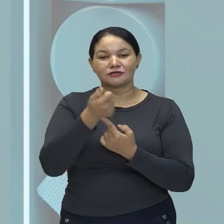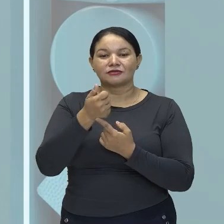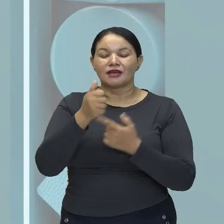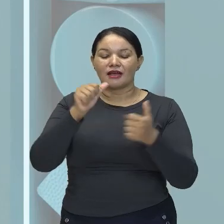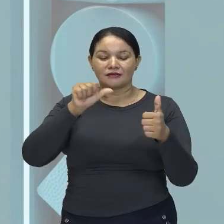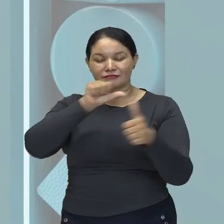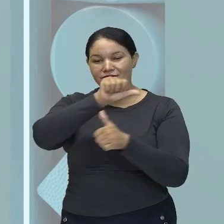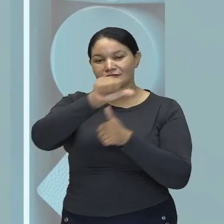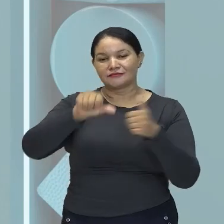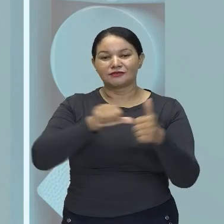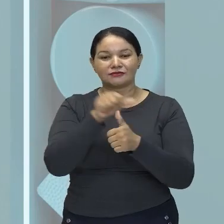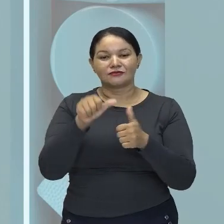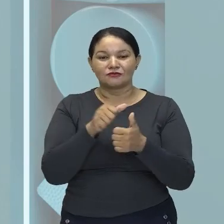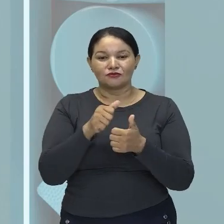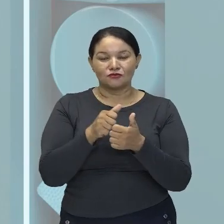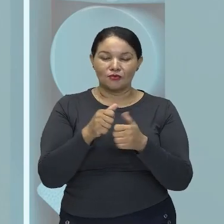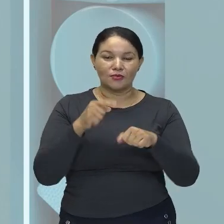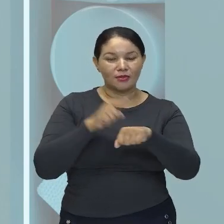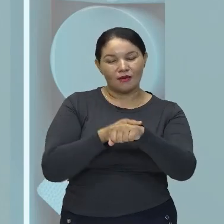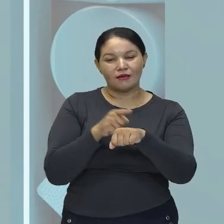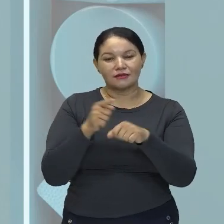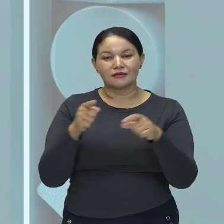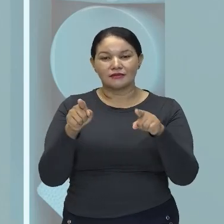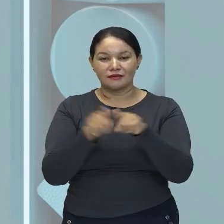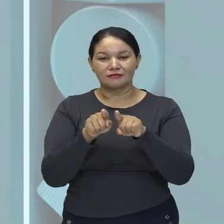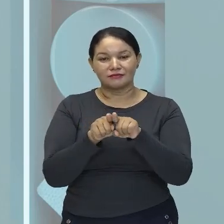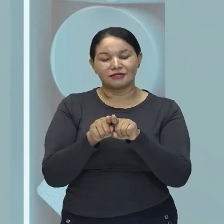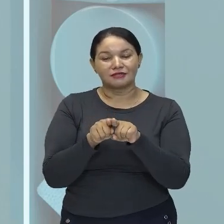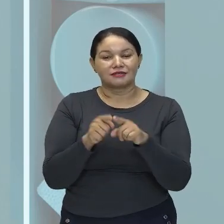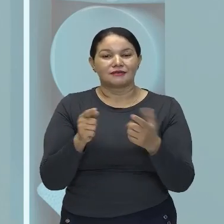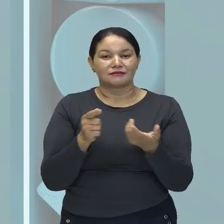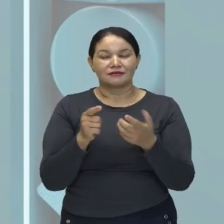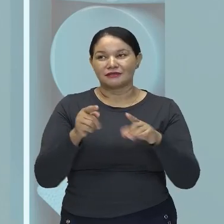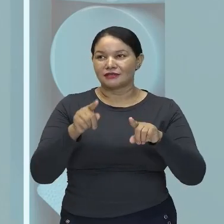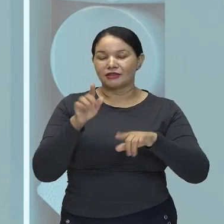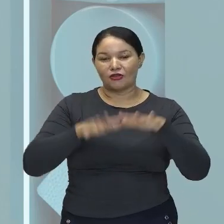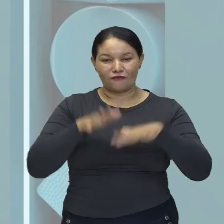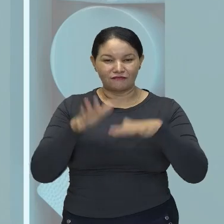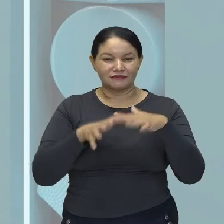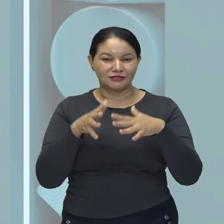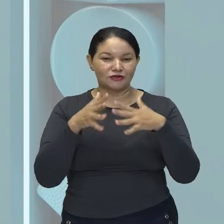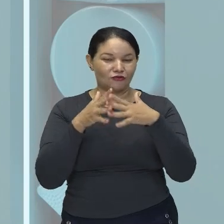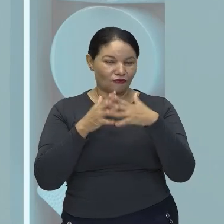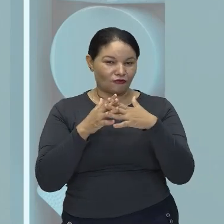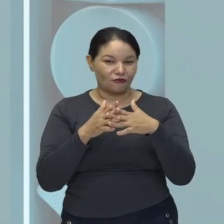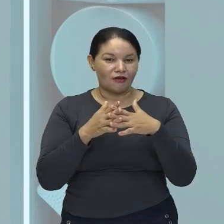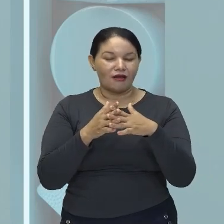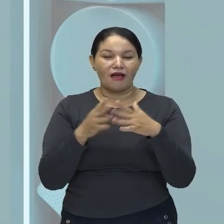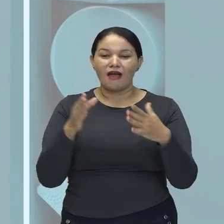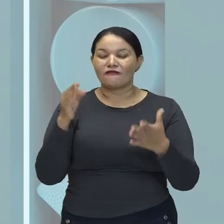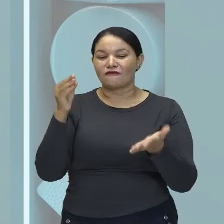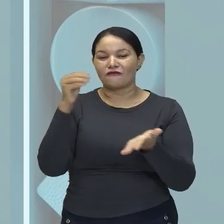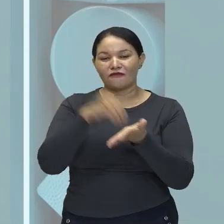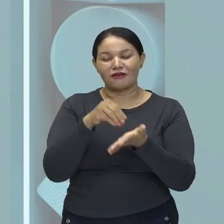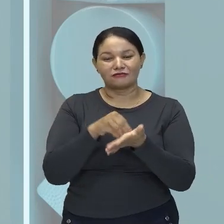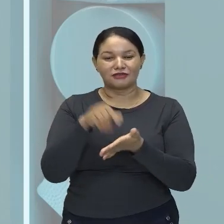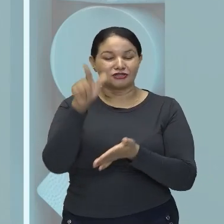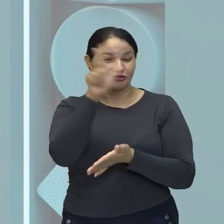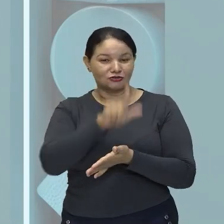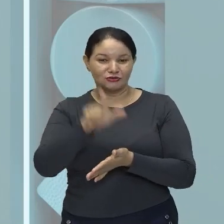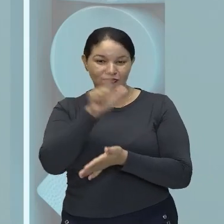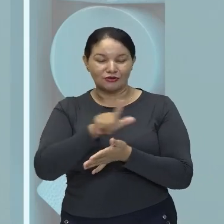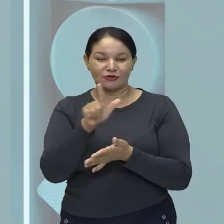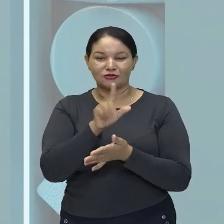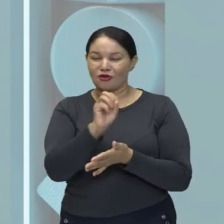mais imediata e muitas vezes tendendo ao caos que é a falta de lógica, a falta de sentido